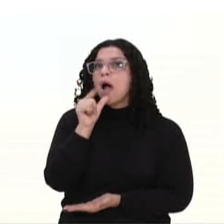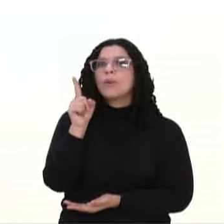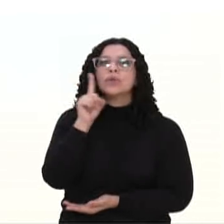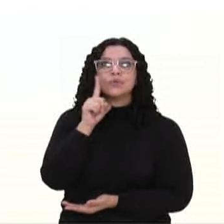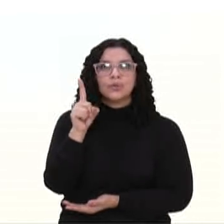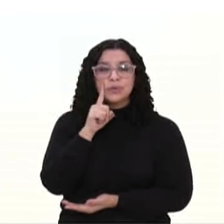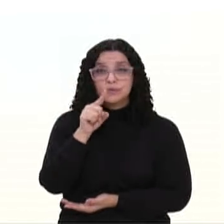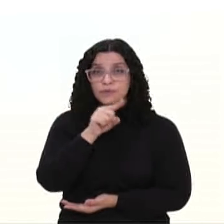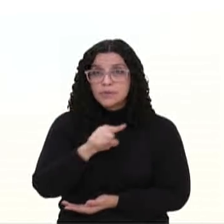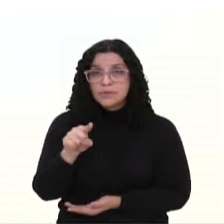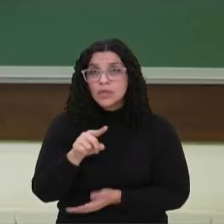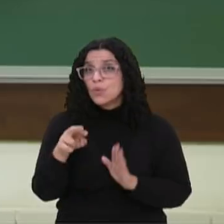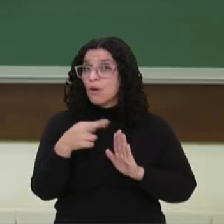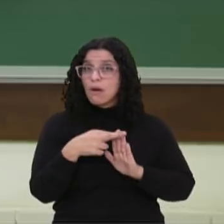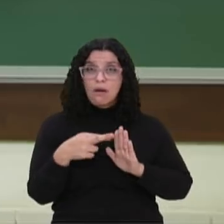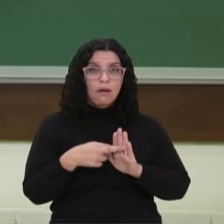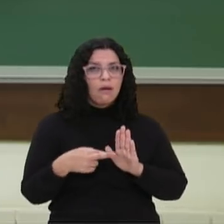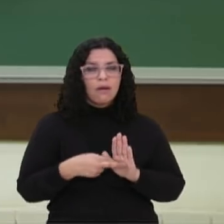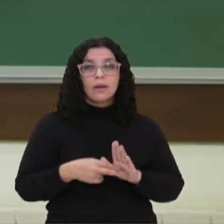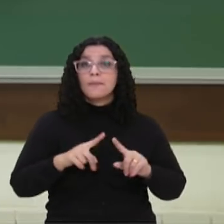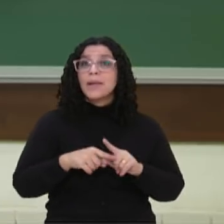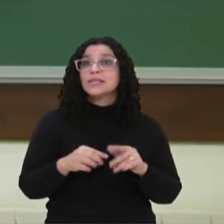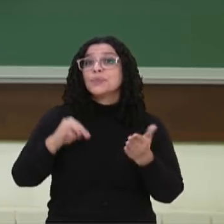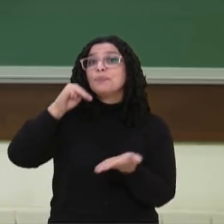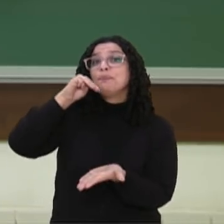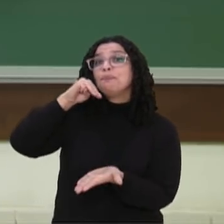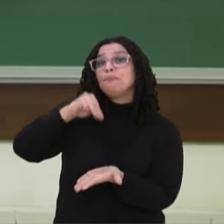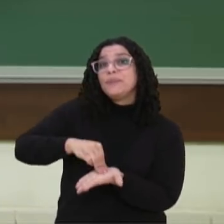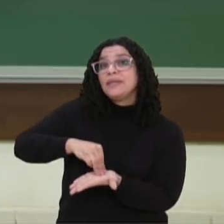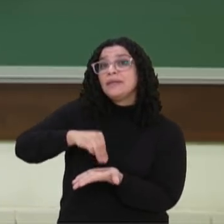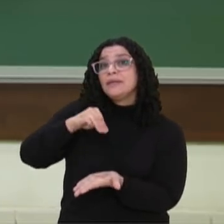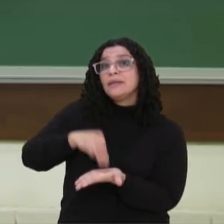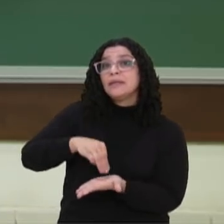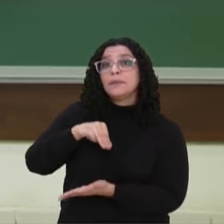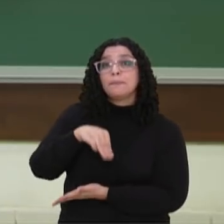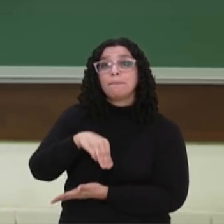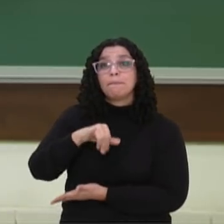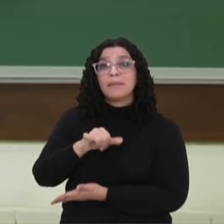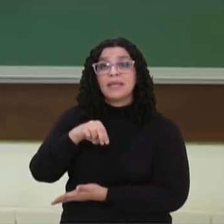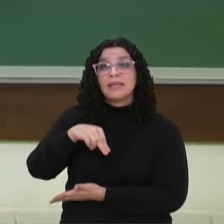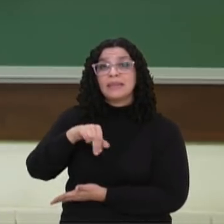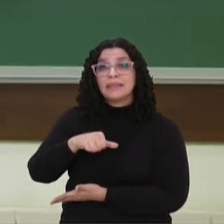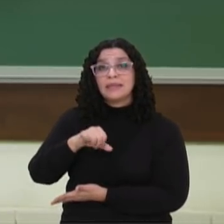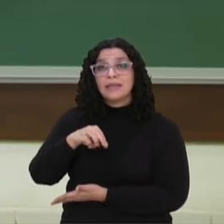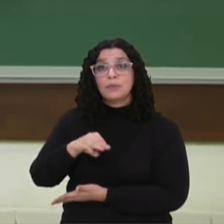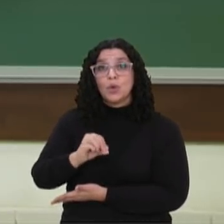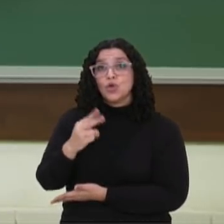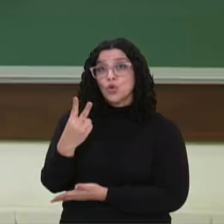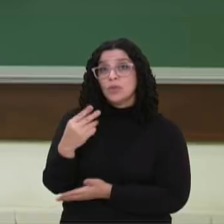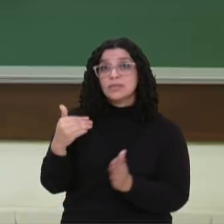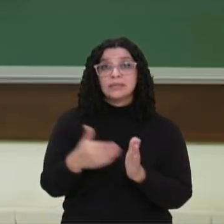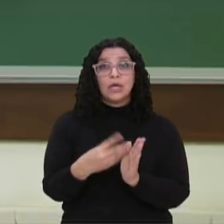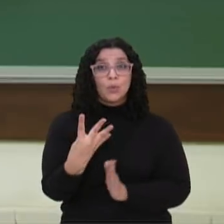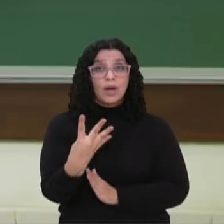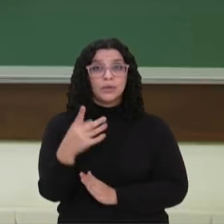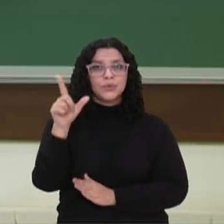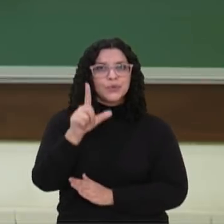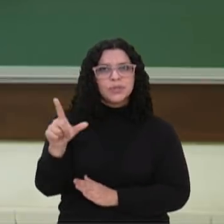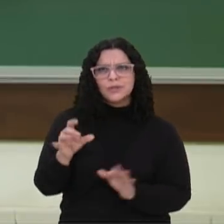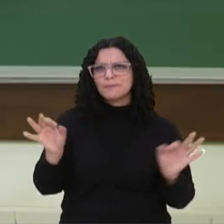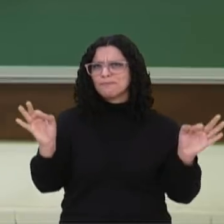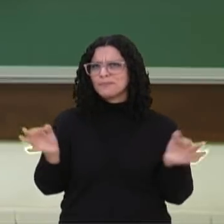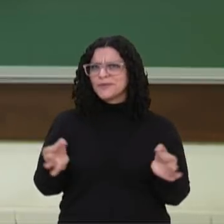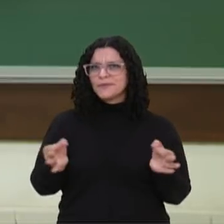diariamente. Então, gente, não é regra, tá? Mas é no mínimo, ok? Então, de 2 a 4 é